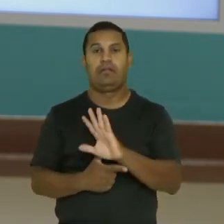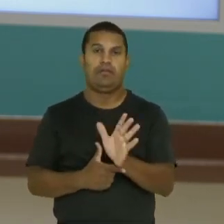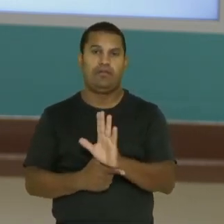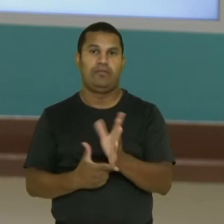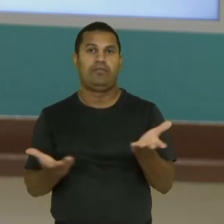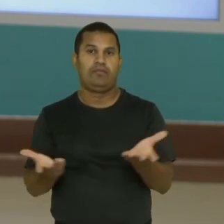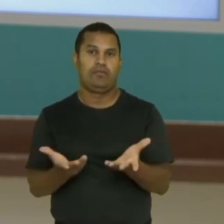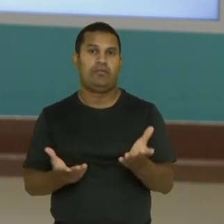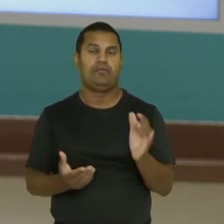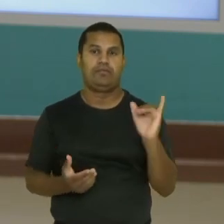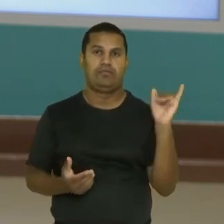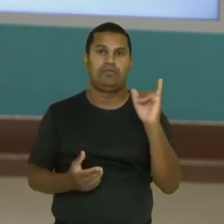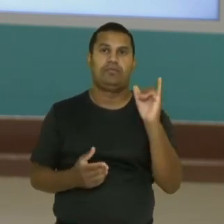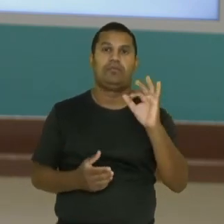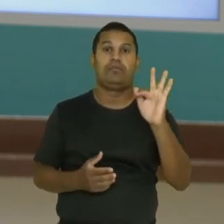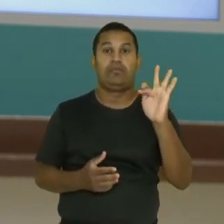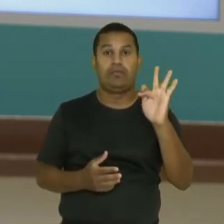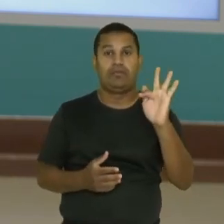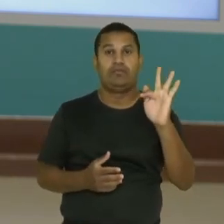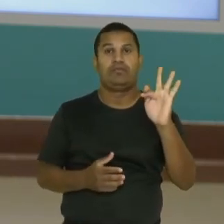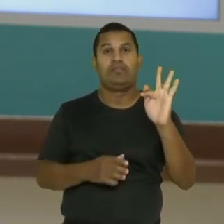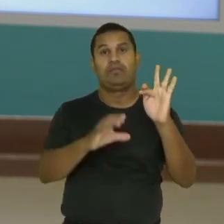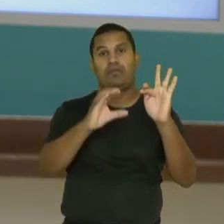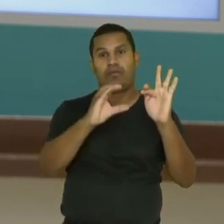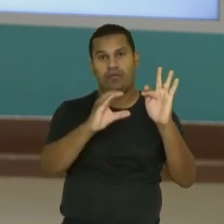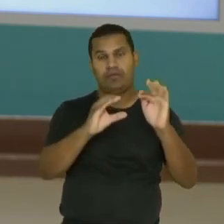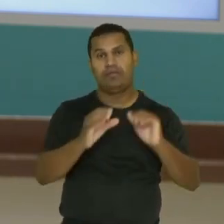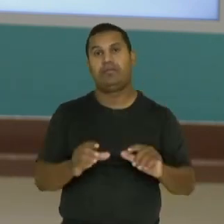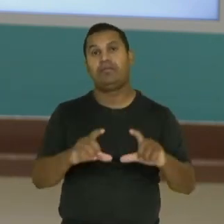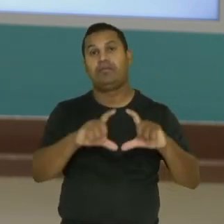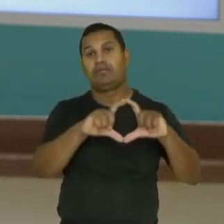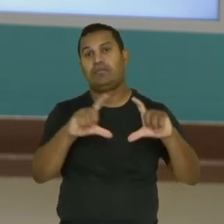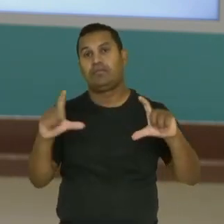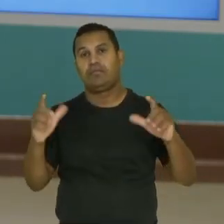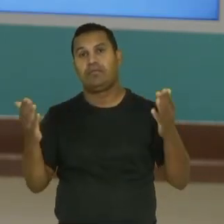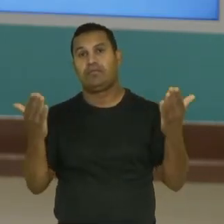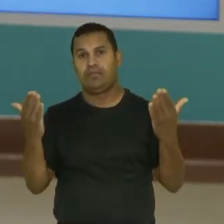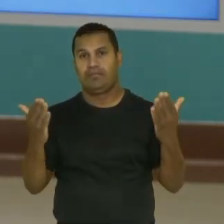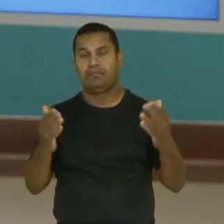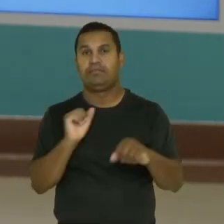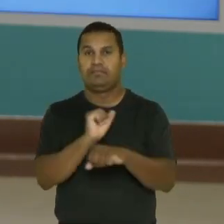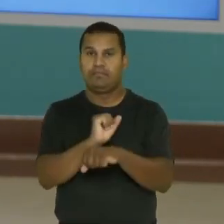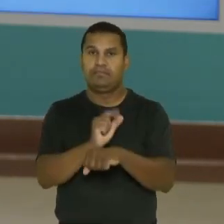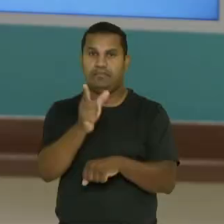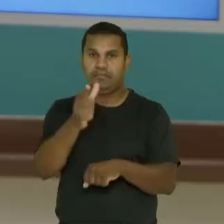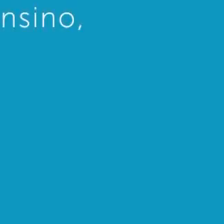cosseno com seus parâmetros. Espero que vocês tenham gostado e até breve.